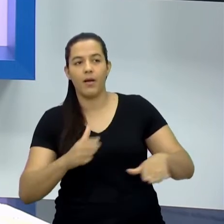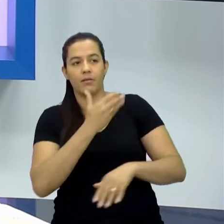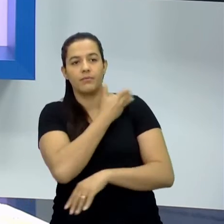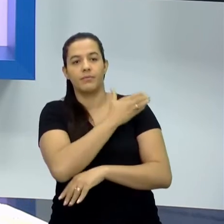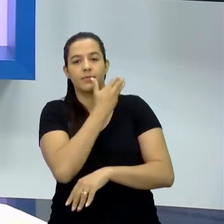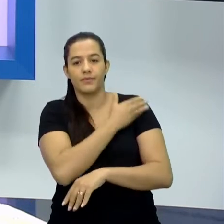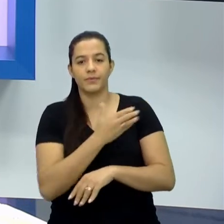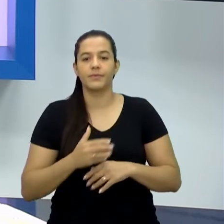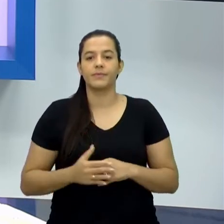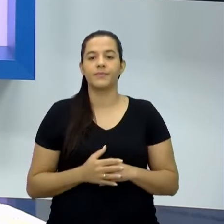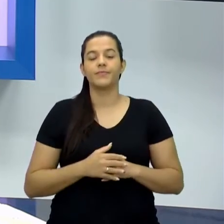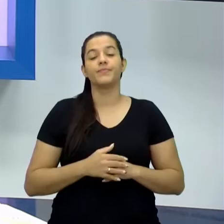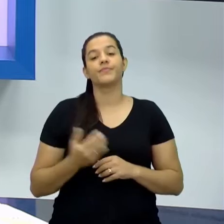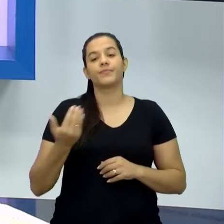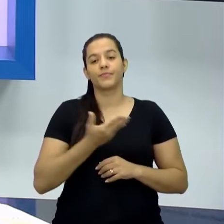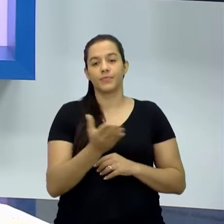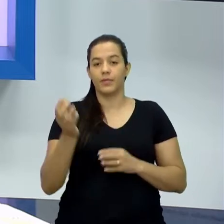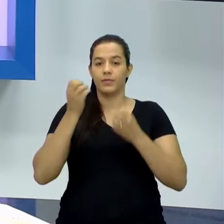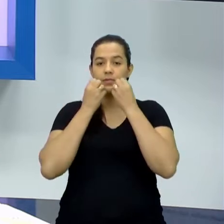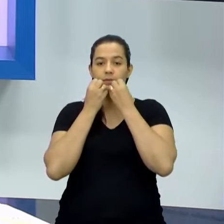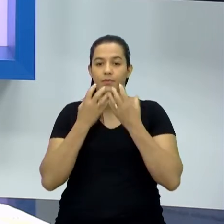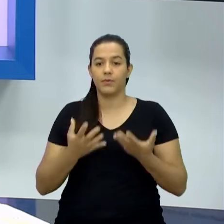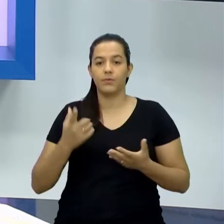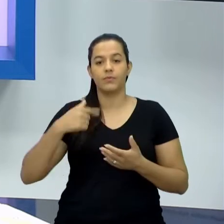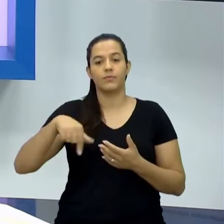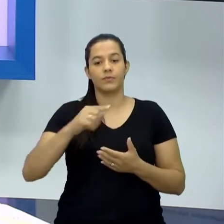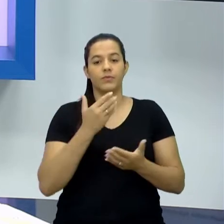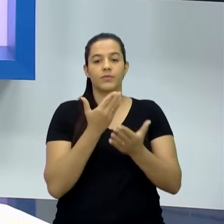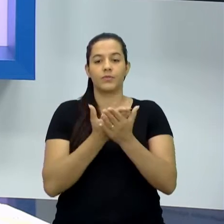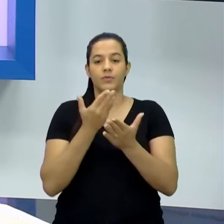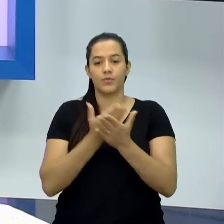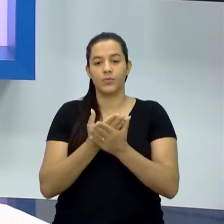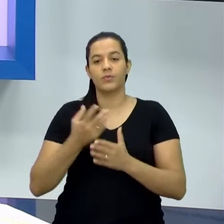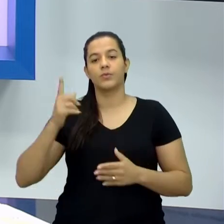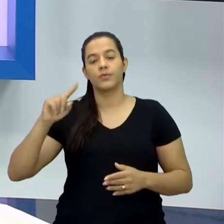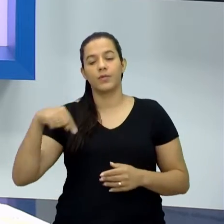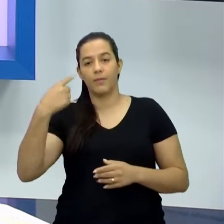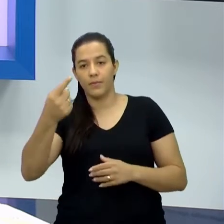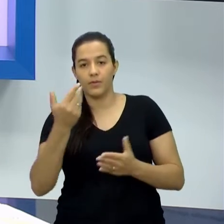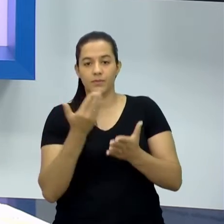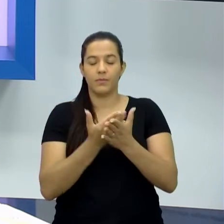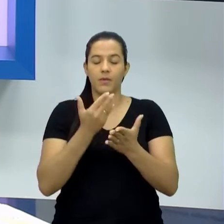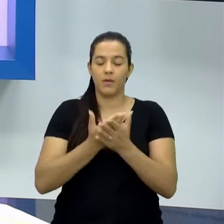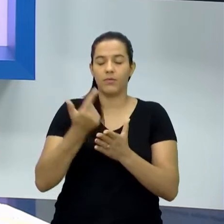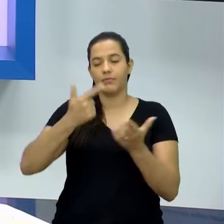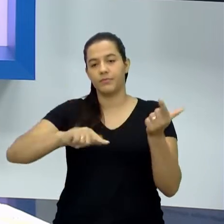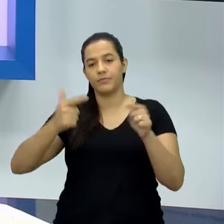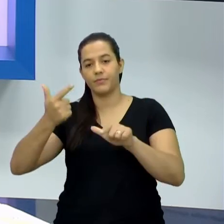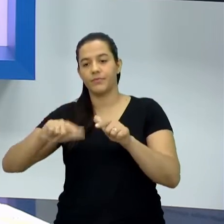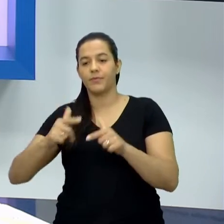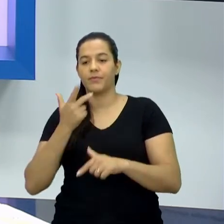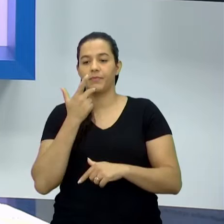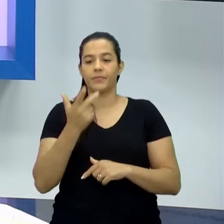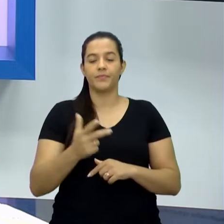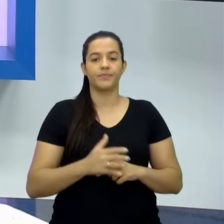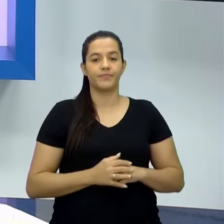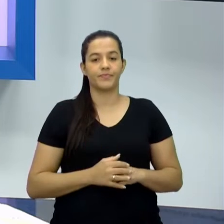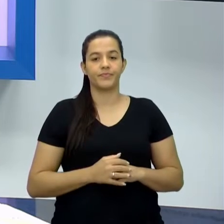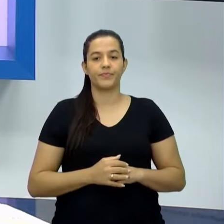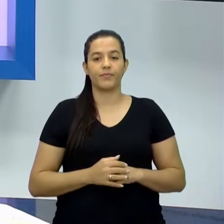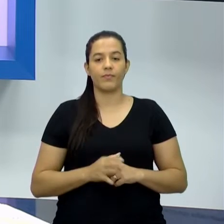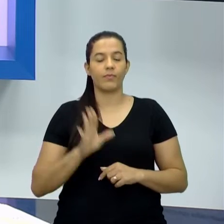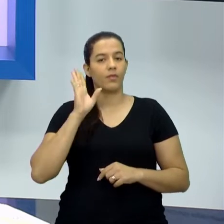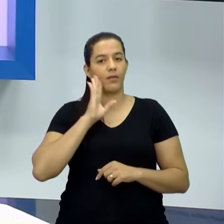preconceito? Então vale a pena, e a gente vai falar um pouquinho disso aqui também nas aulas próximas, as aulas de desenvolvimento, então vai ser